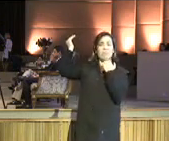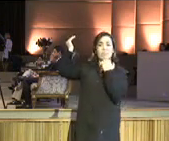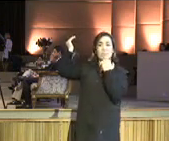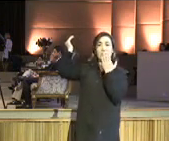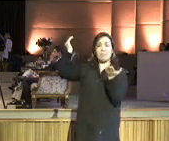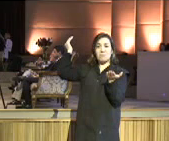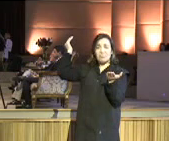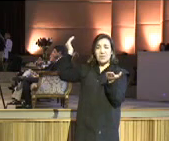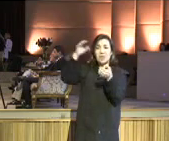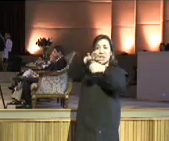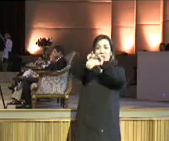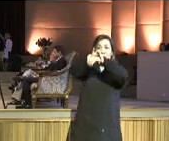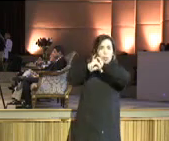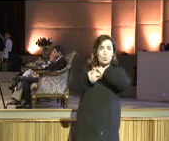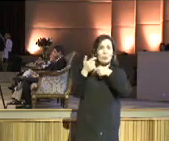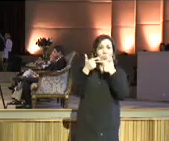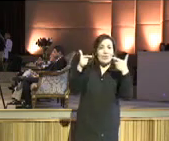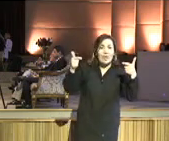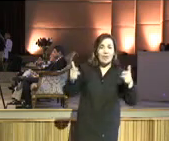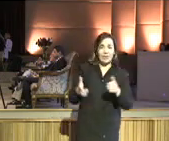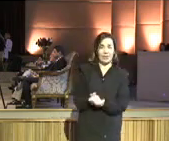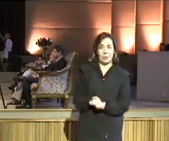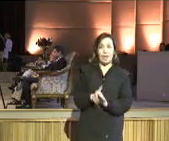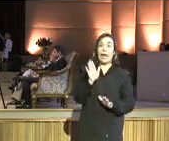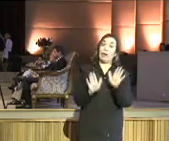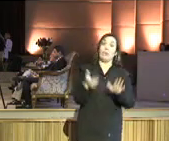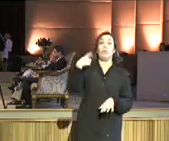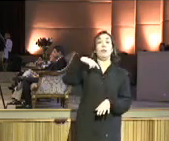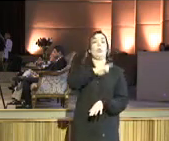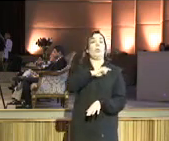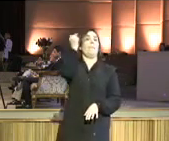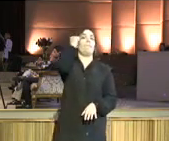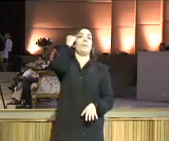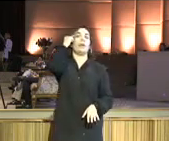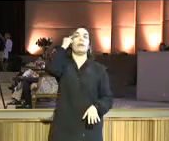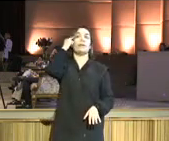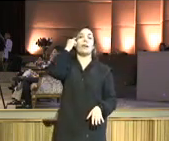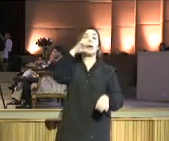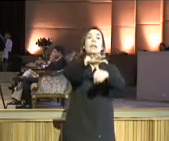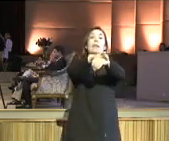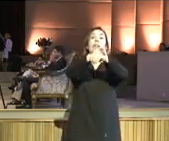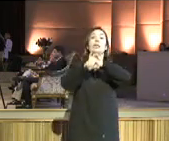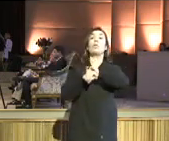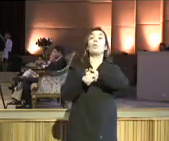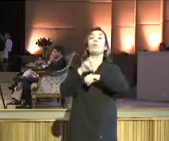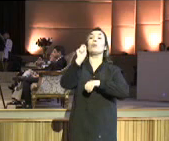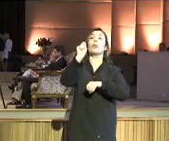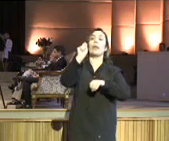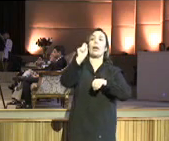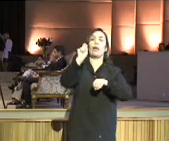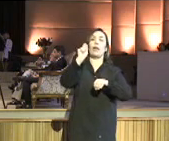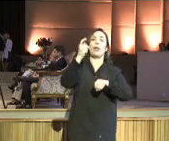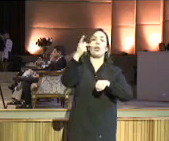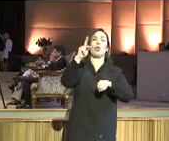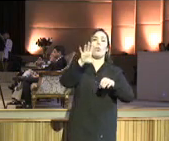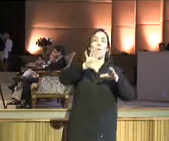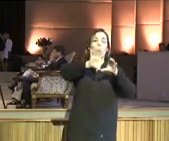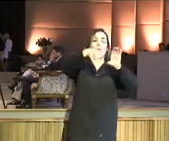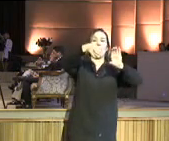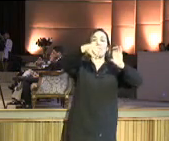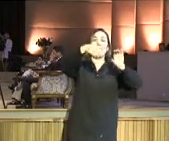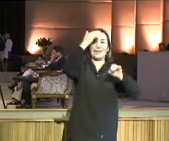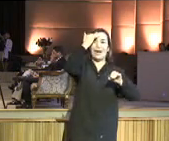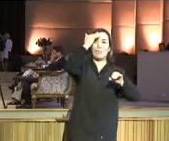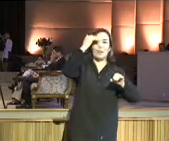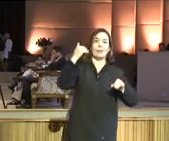Às vezes a gente considera o nosso escudo, não é tantas vezes, os diplomas que a gente tem. Aí